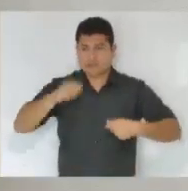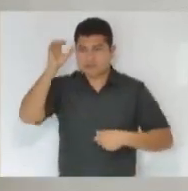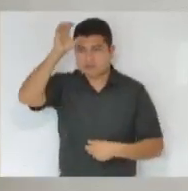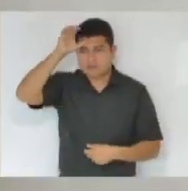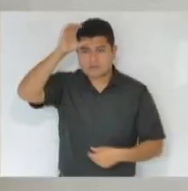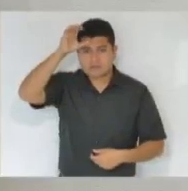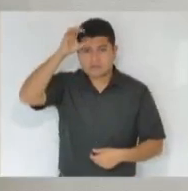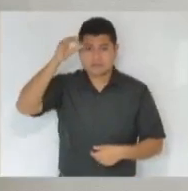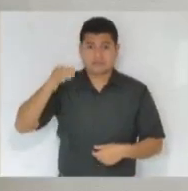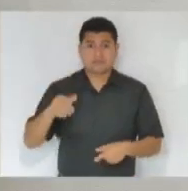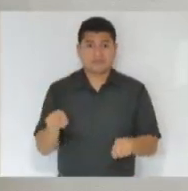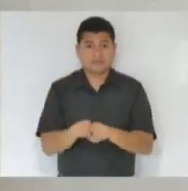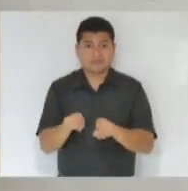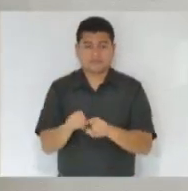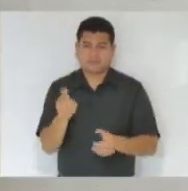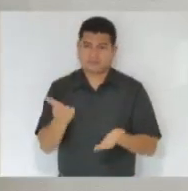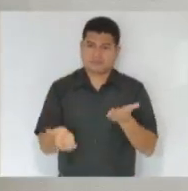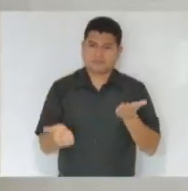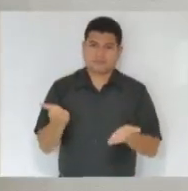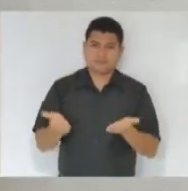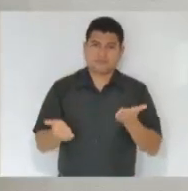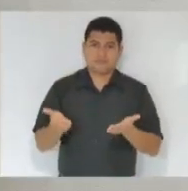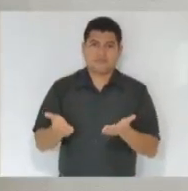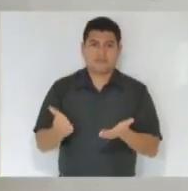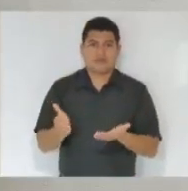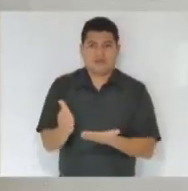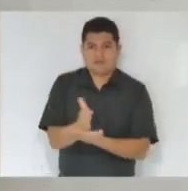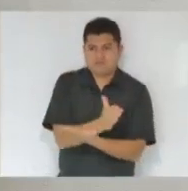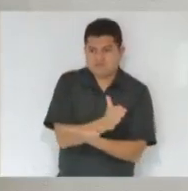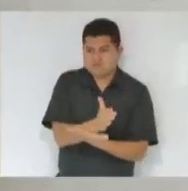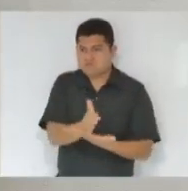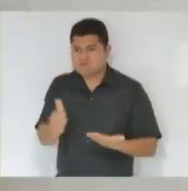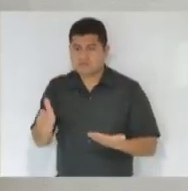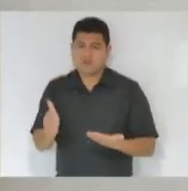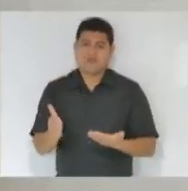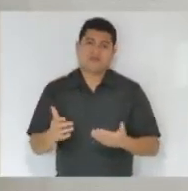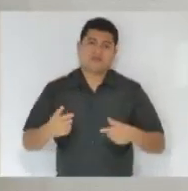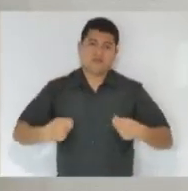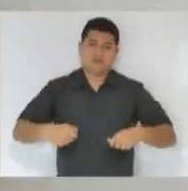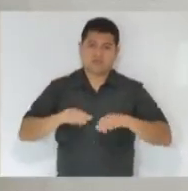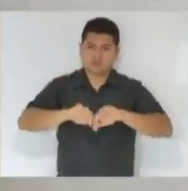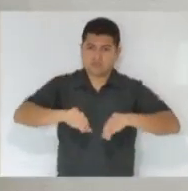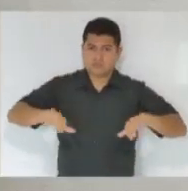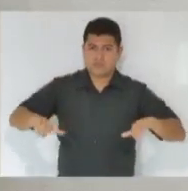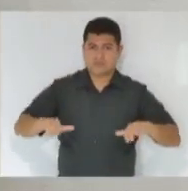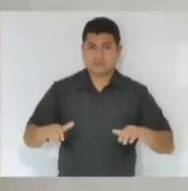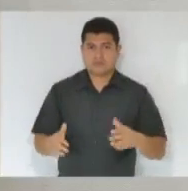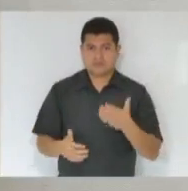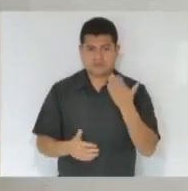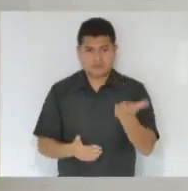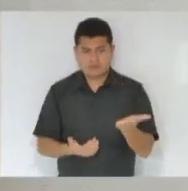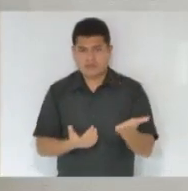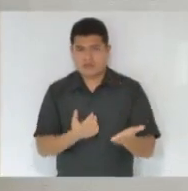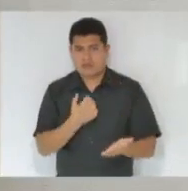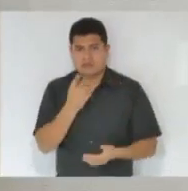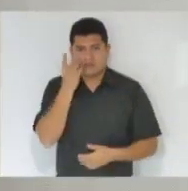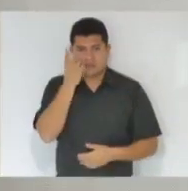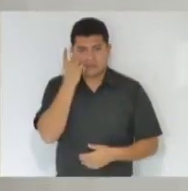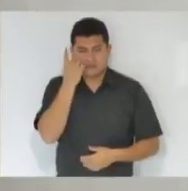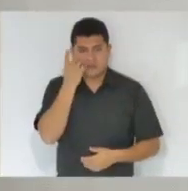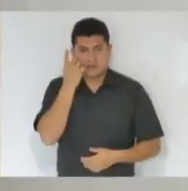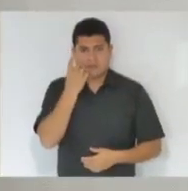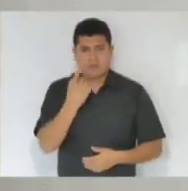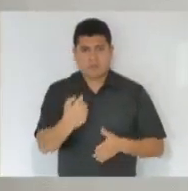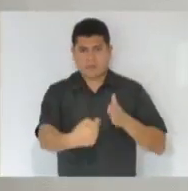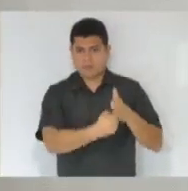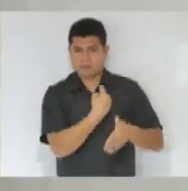ter equilíbrio para separar aquilo que você me indagava, meu caro amigo, Vossa Excelência,